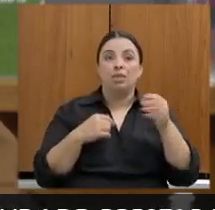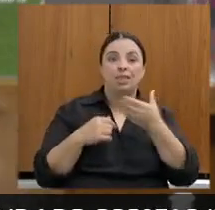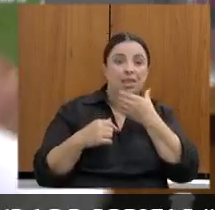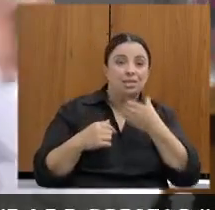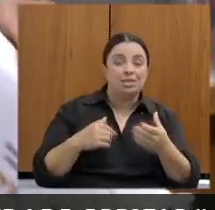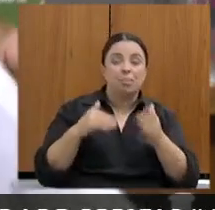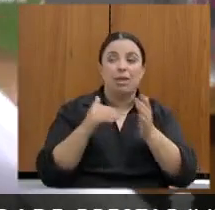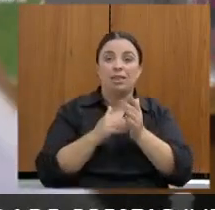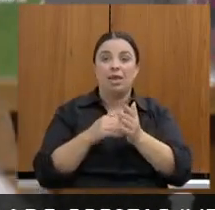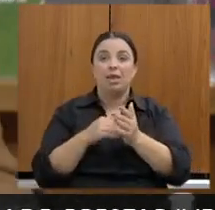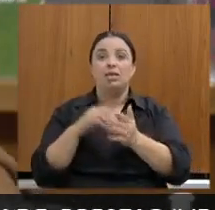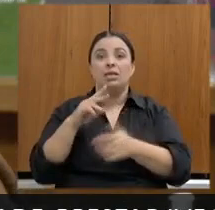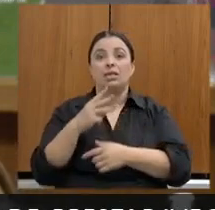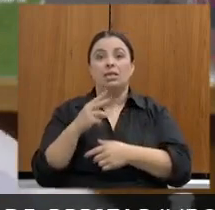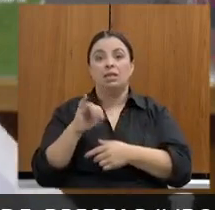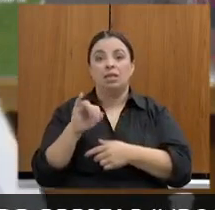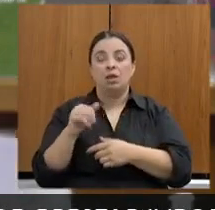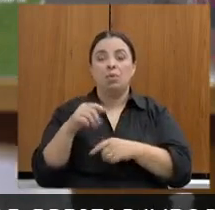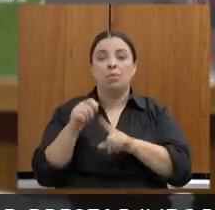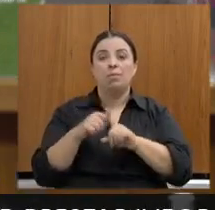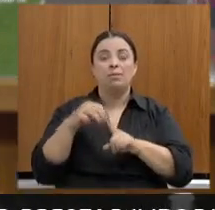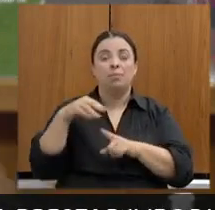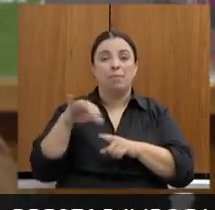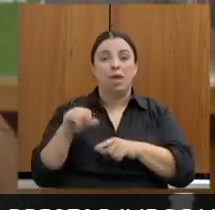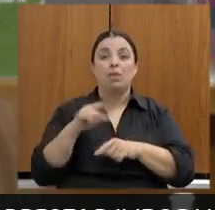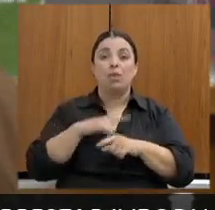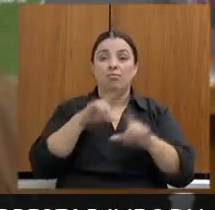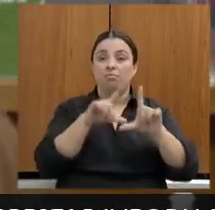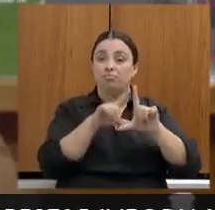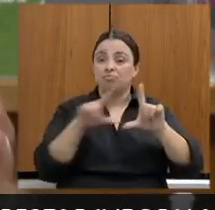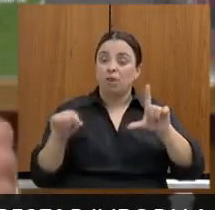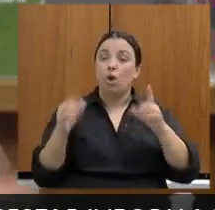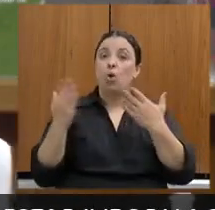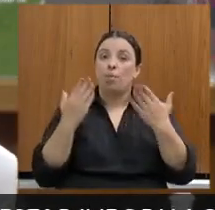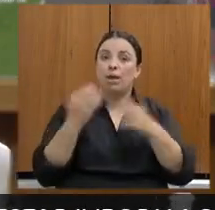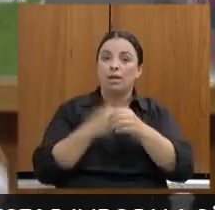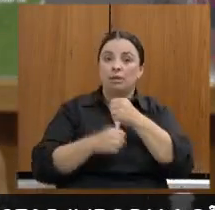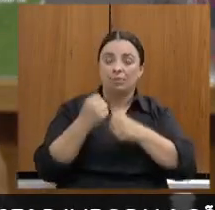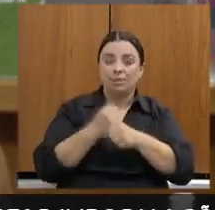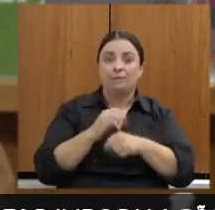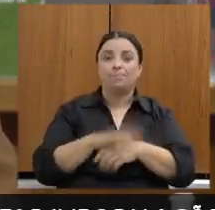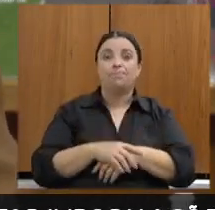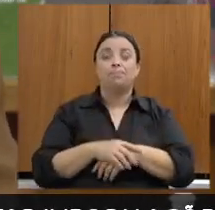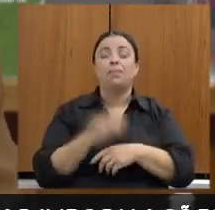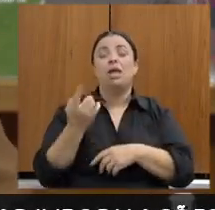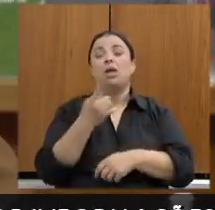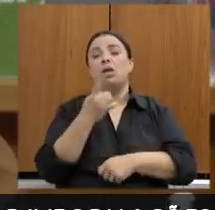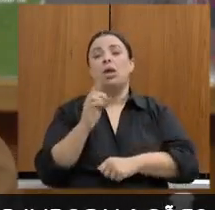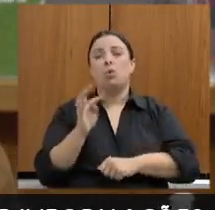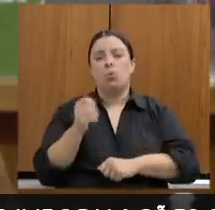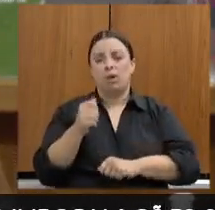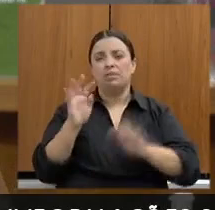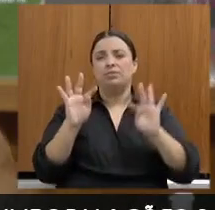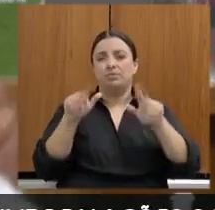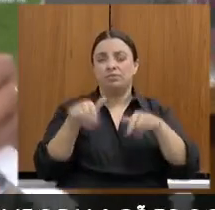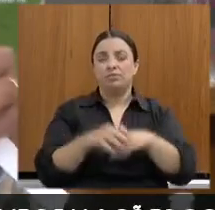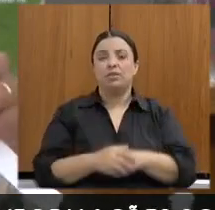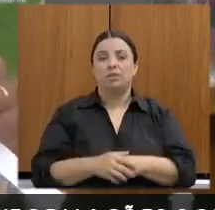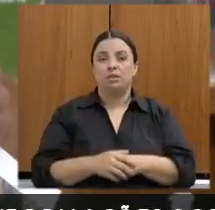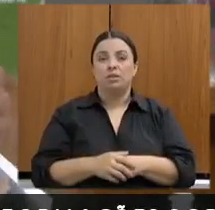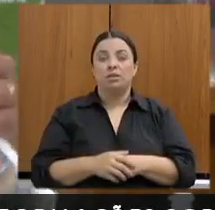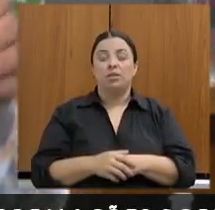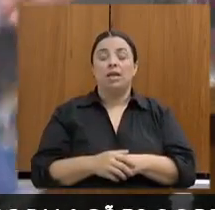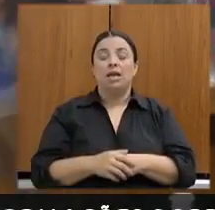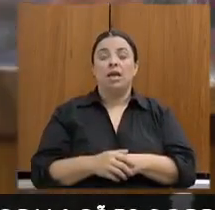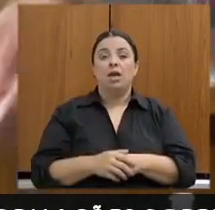aqui é uma redução referente ao ano a um ano passado agora para finalizar nós vamos o último eixo é ótimo usar a alocação dos recursos